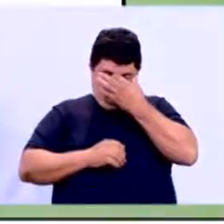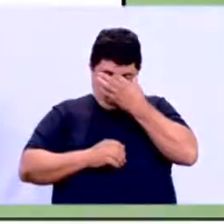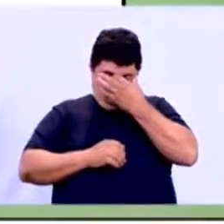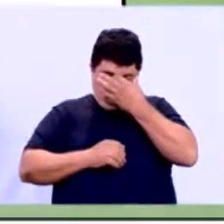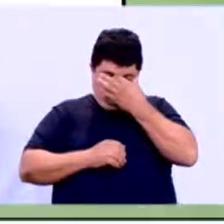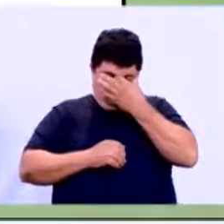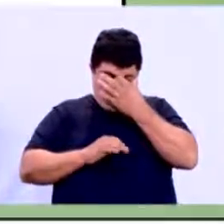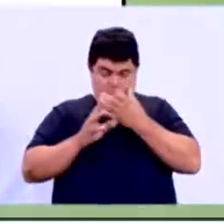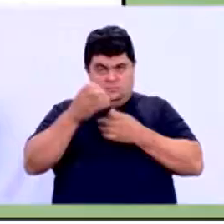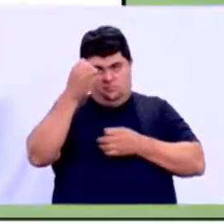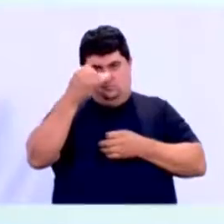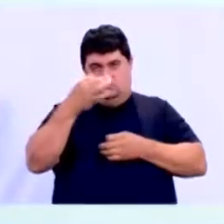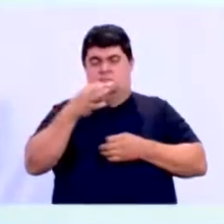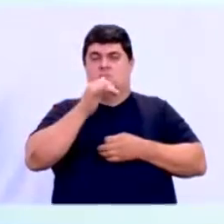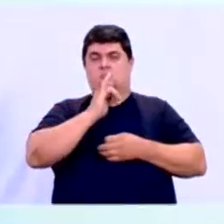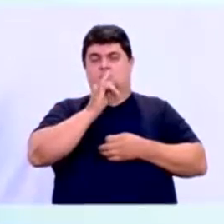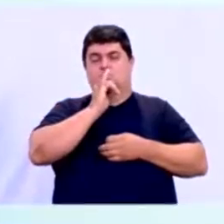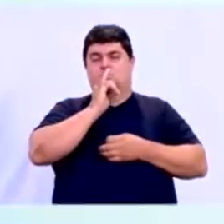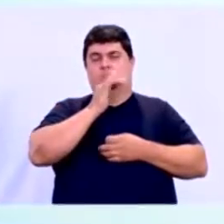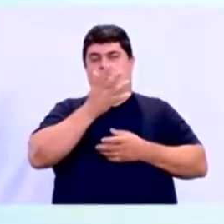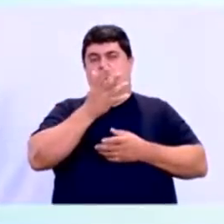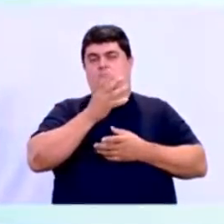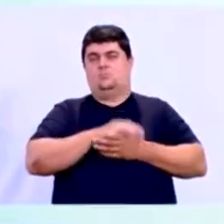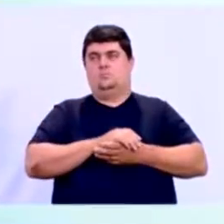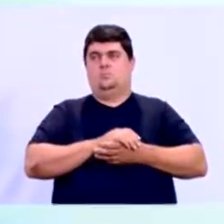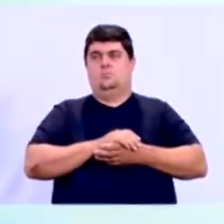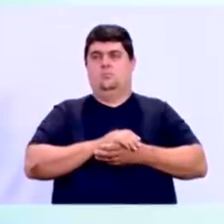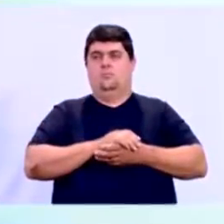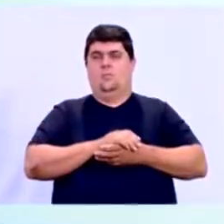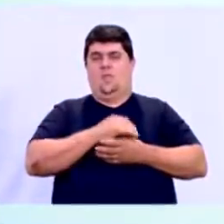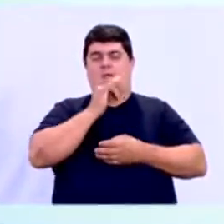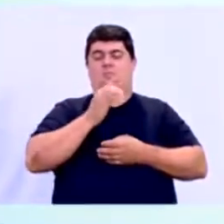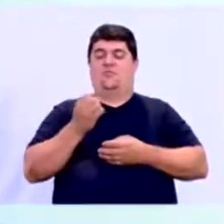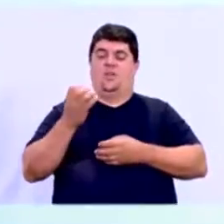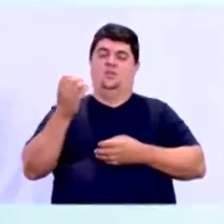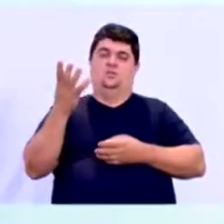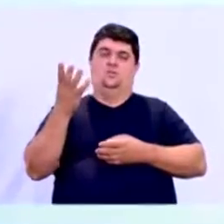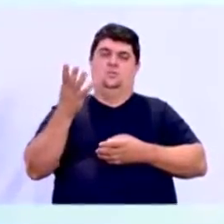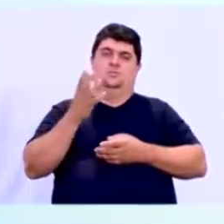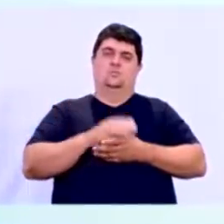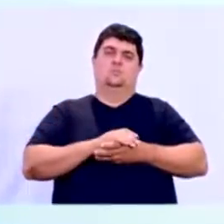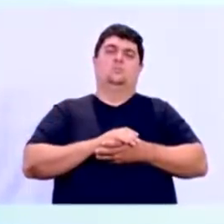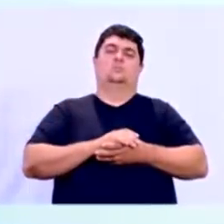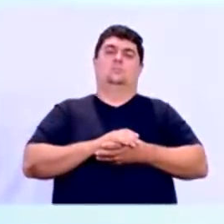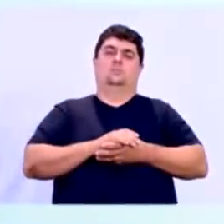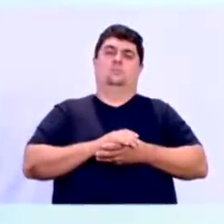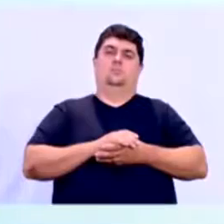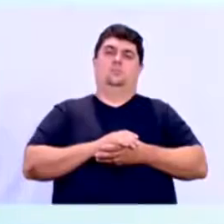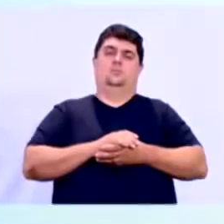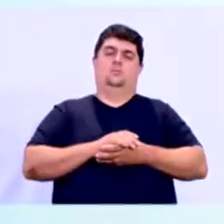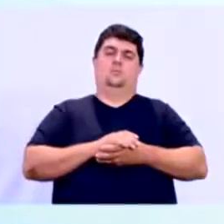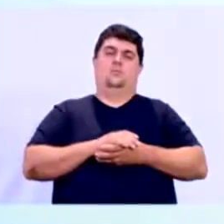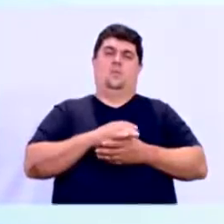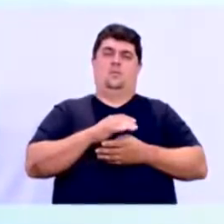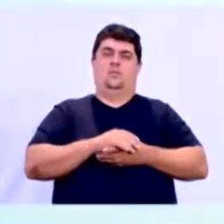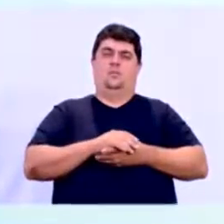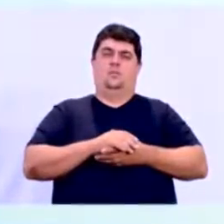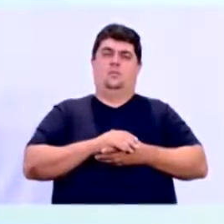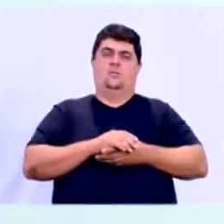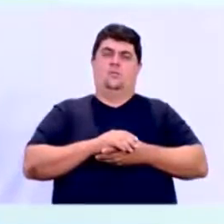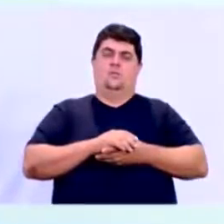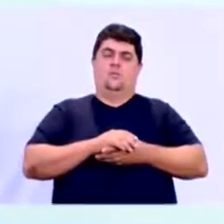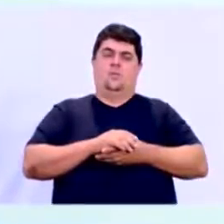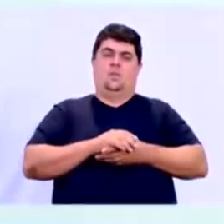nós falamos aqui no exemplo, né, da viagem. Então, você desenvolve uma viagem. Quando você